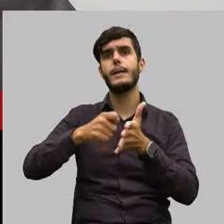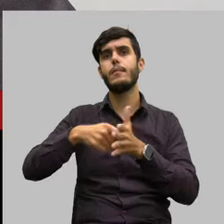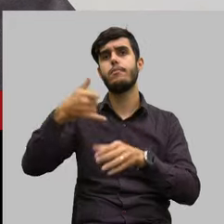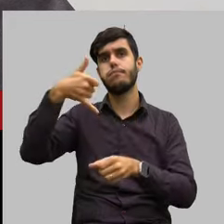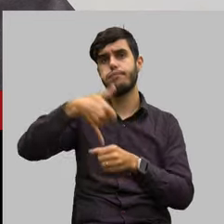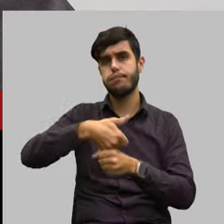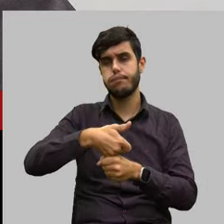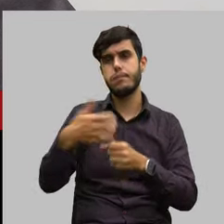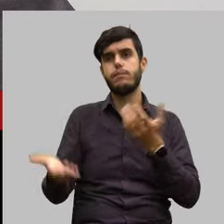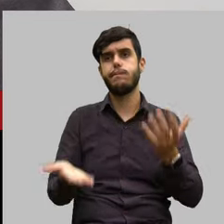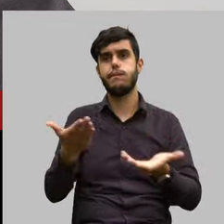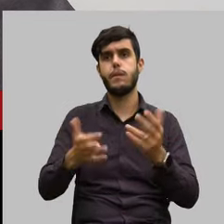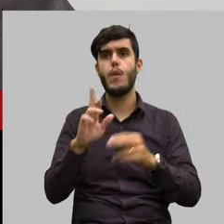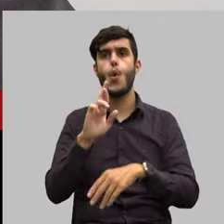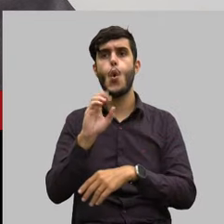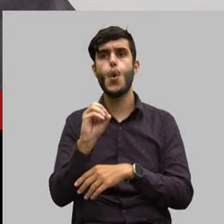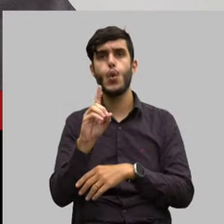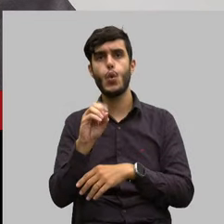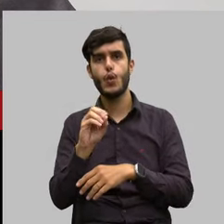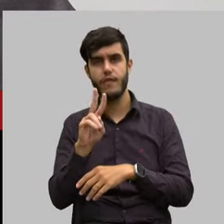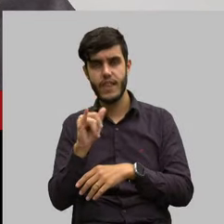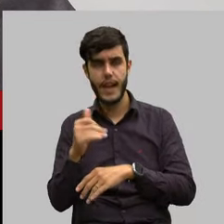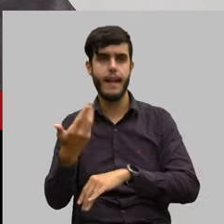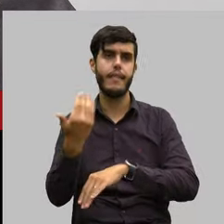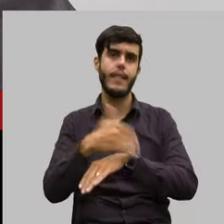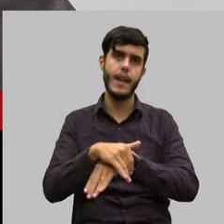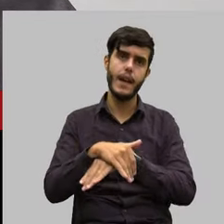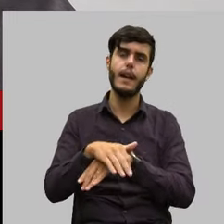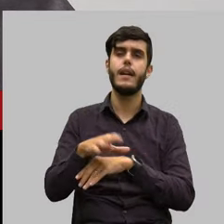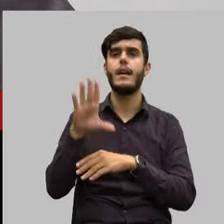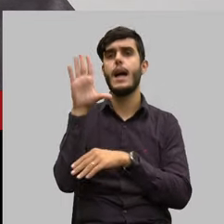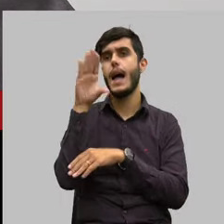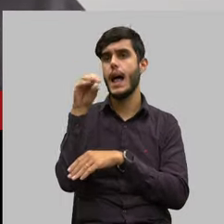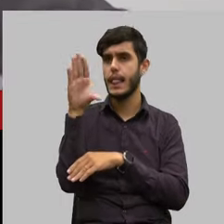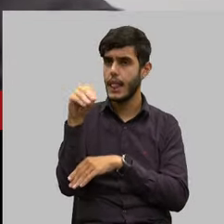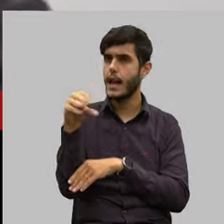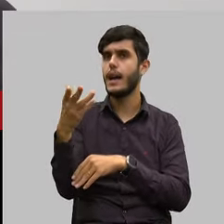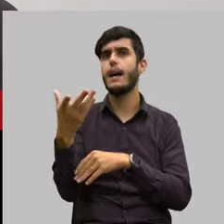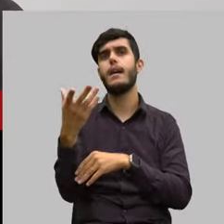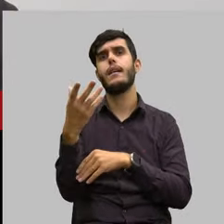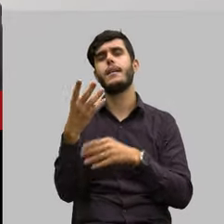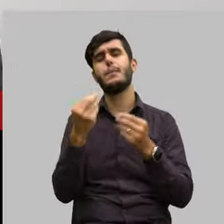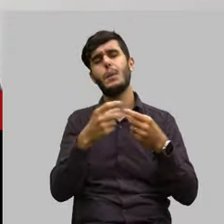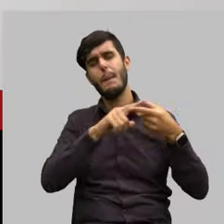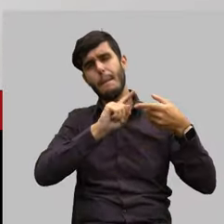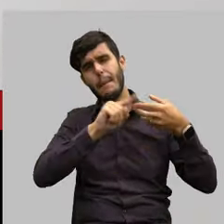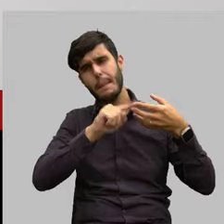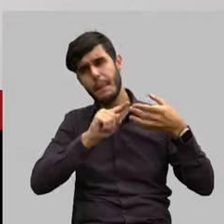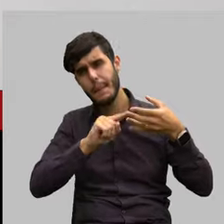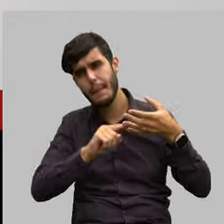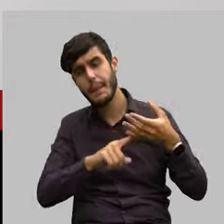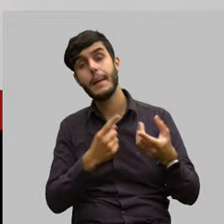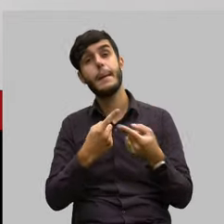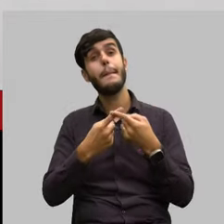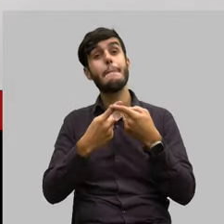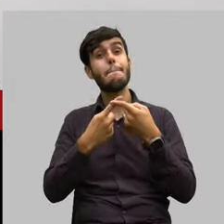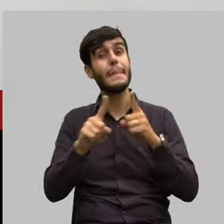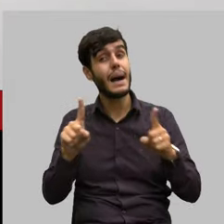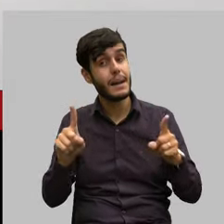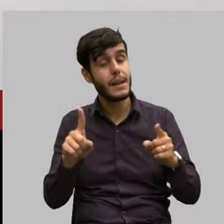rodoviárias taxímetros radares etilômetros ou seja uma série no entanto secretária